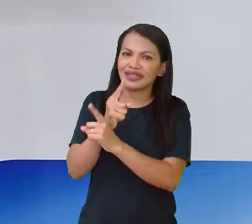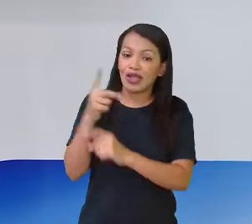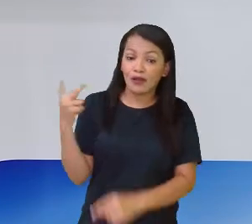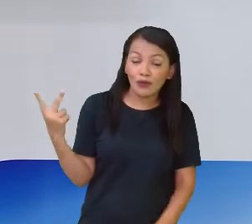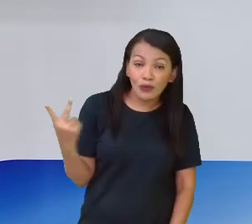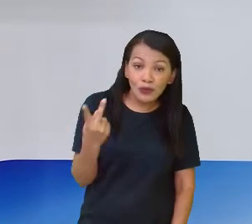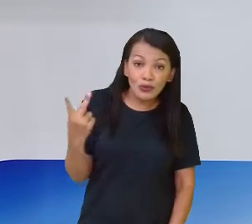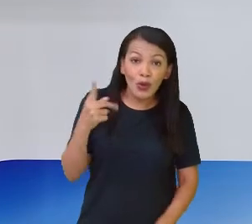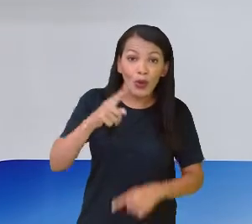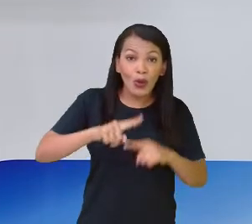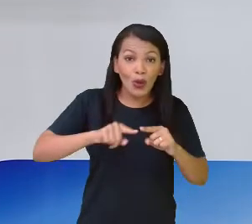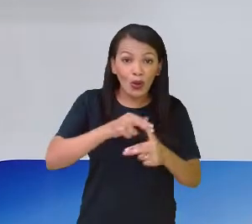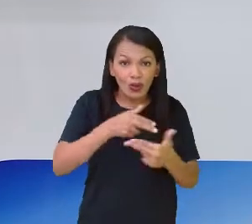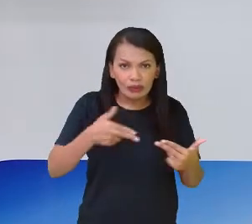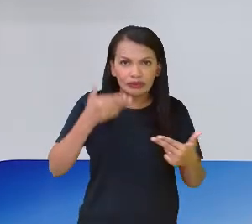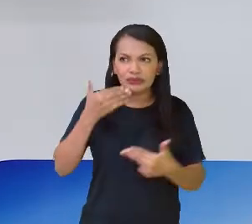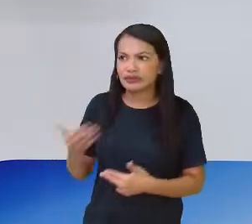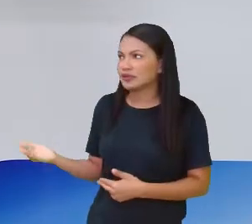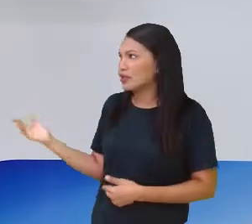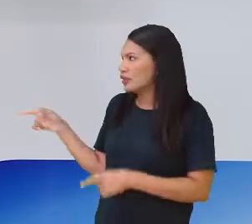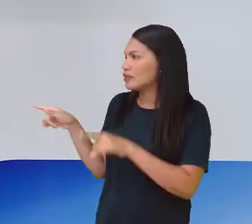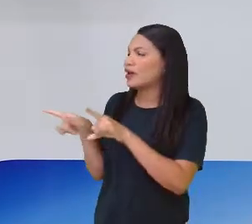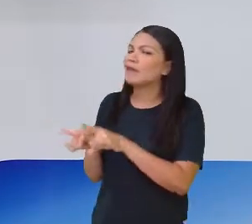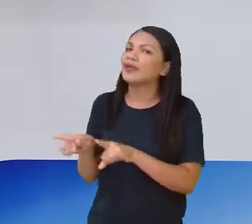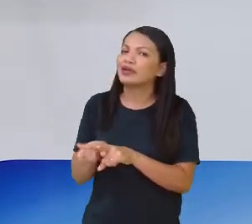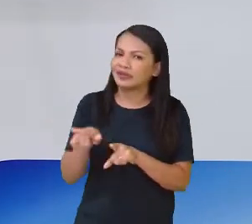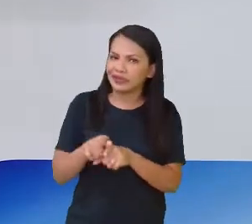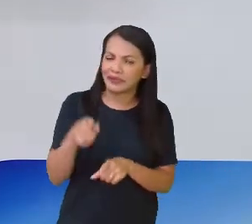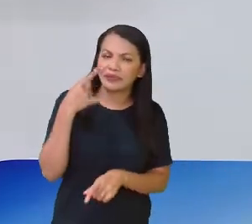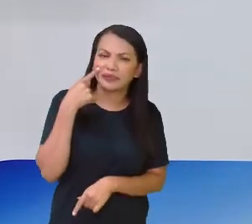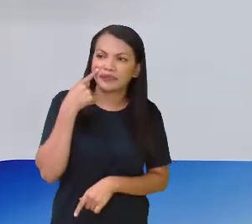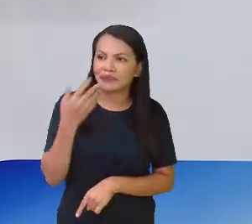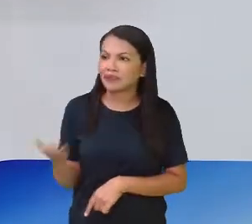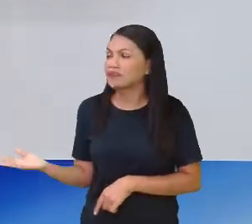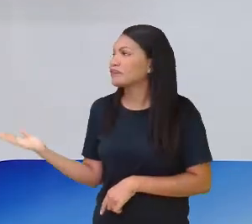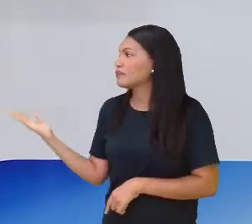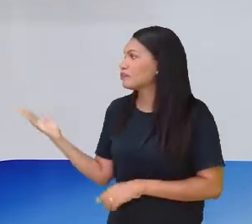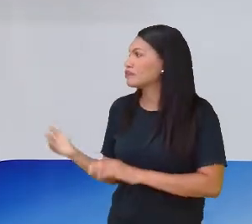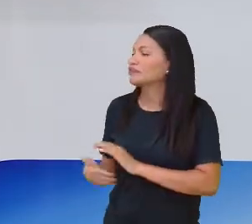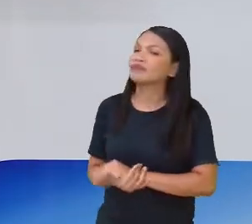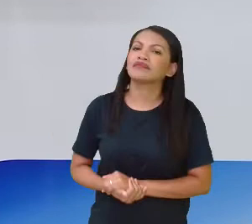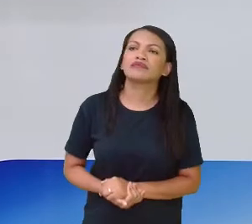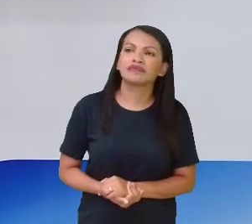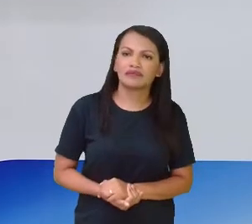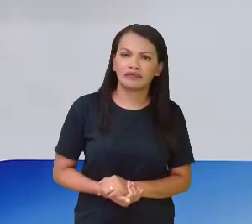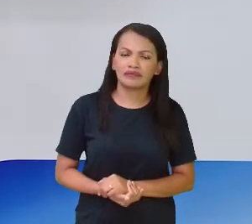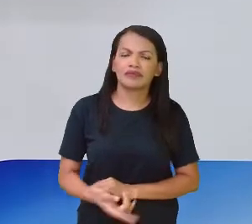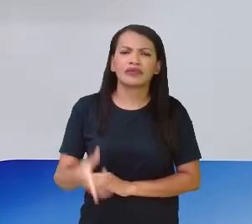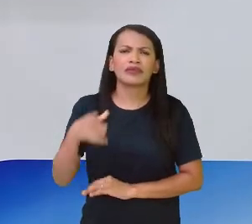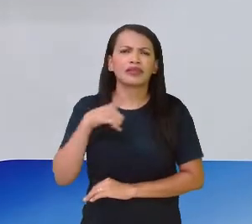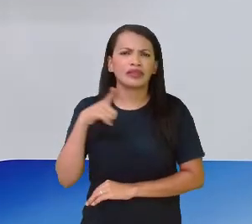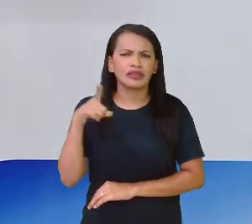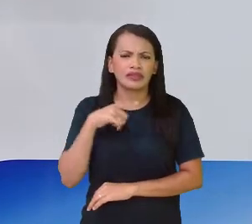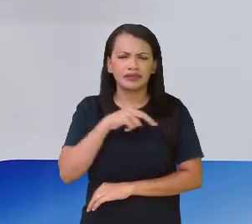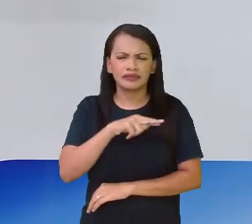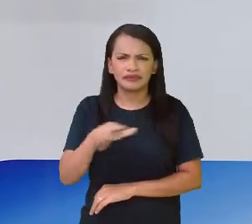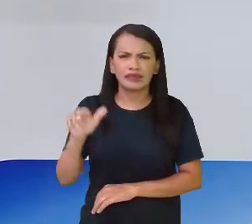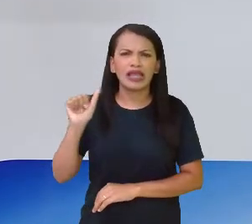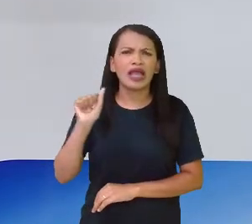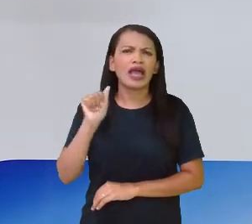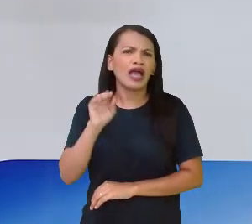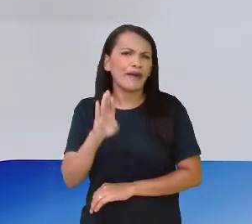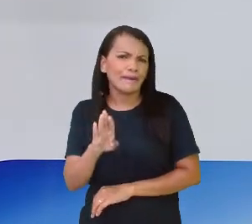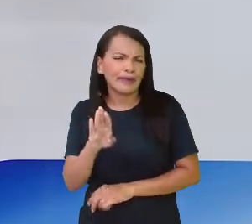dois instrumentos aqui. E também esse daqui, que é o agbê, tem gente que chama de abê,